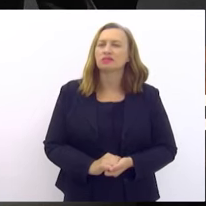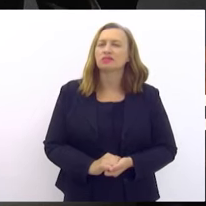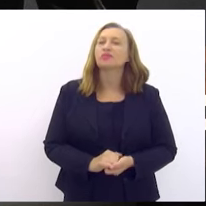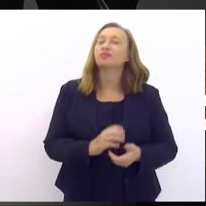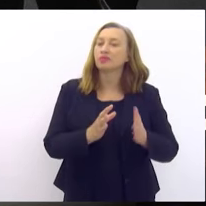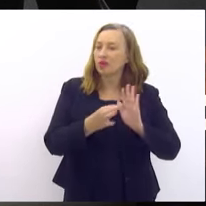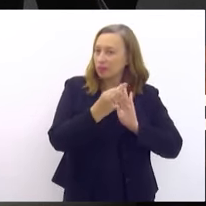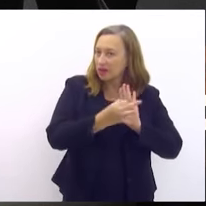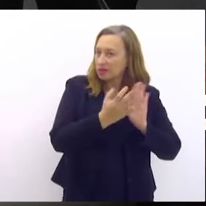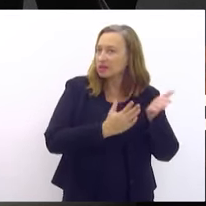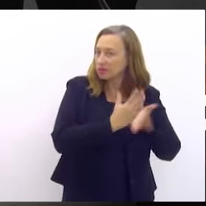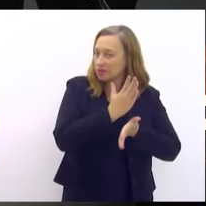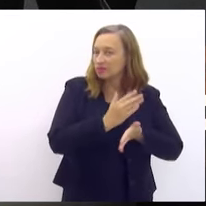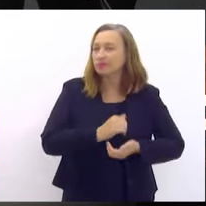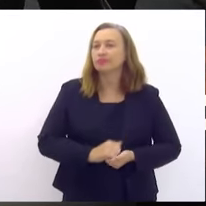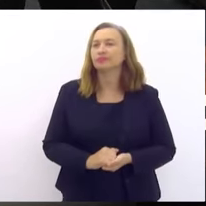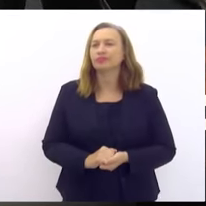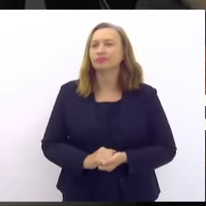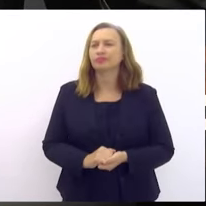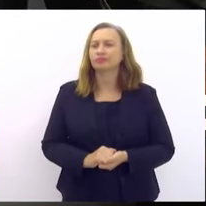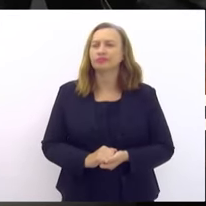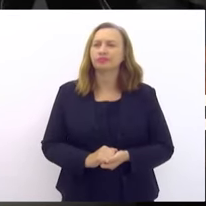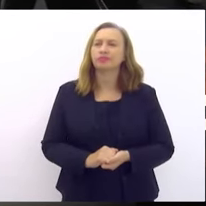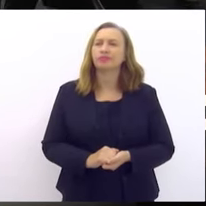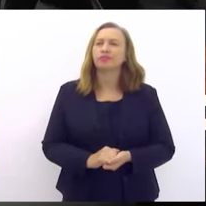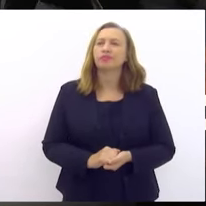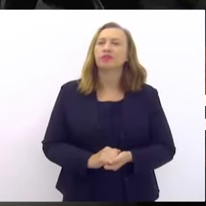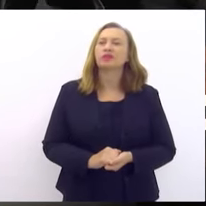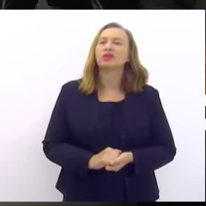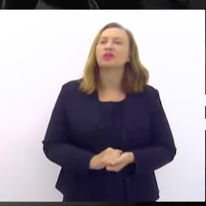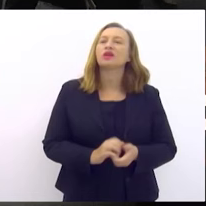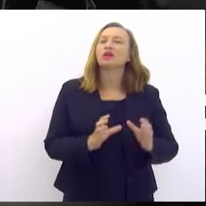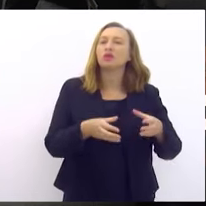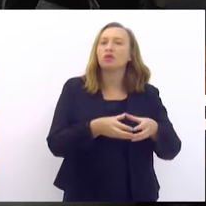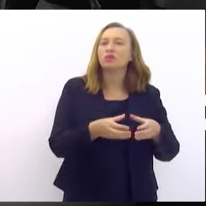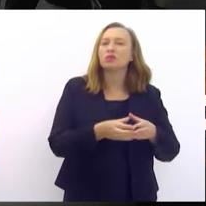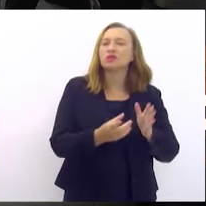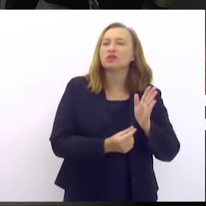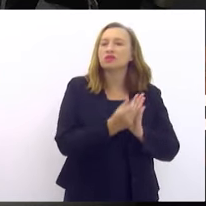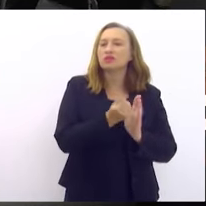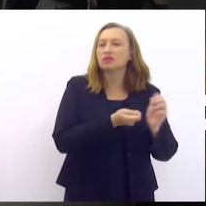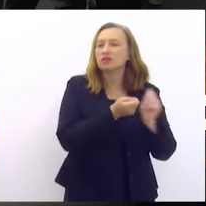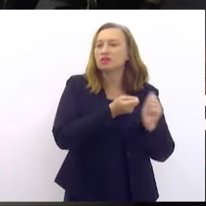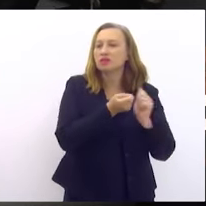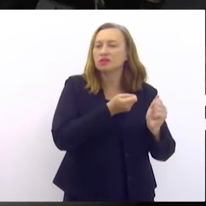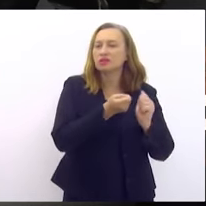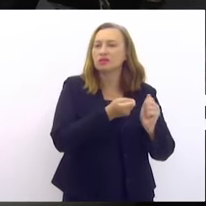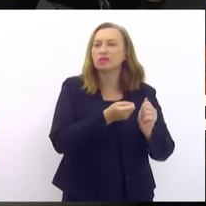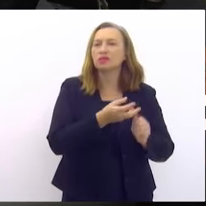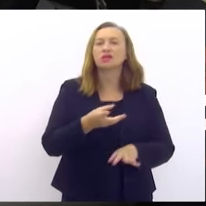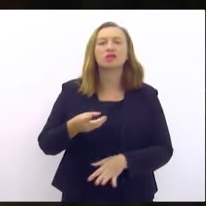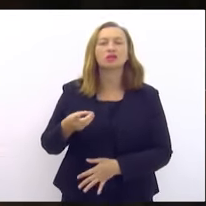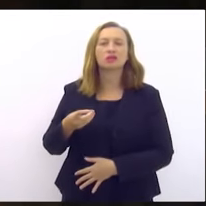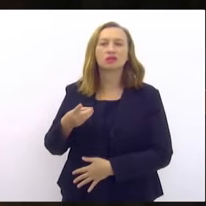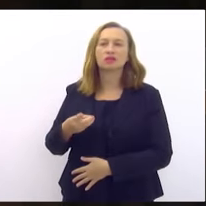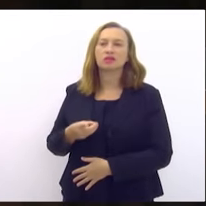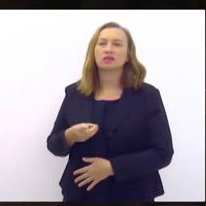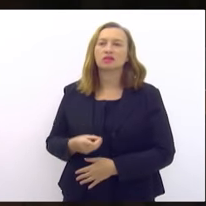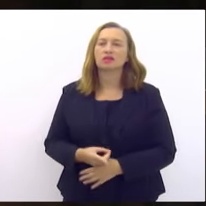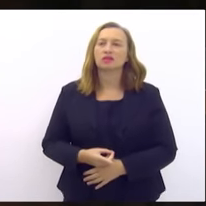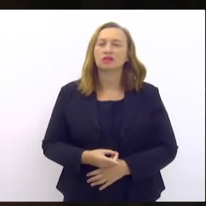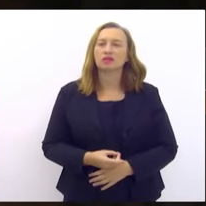parecer favorável parecer pela comissão de orçamento Finanças fiscalização financeiro e